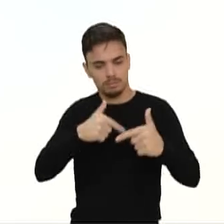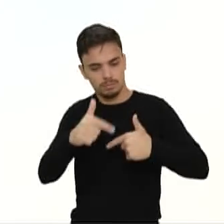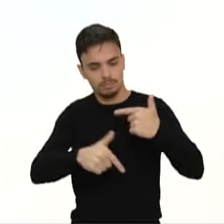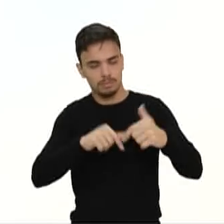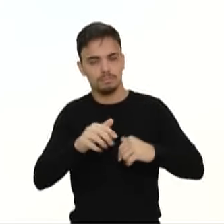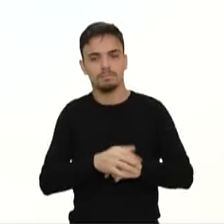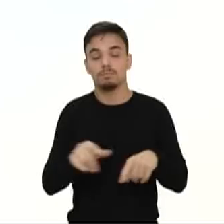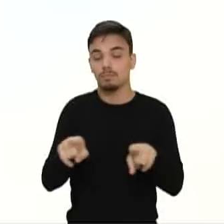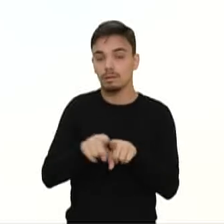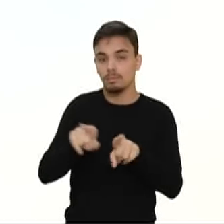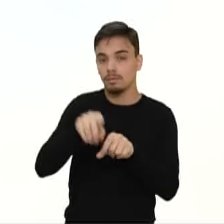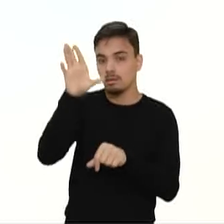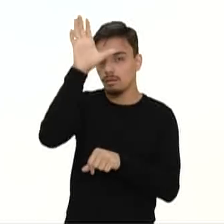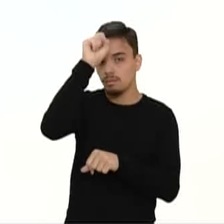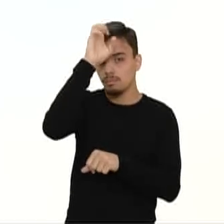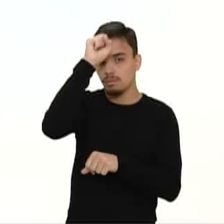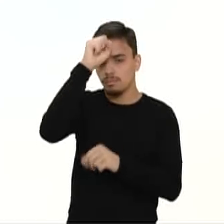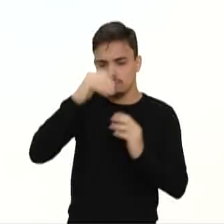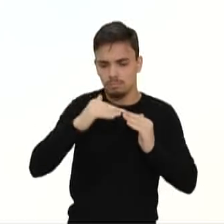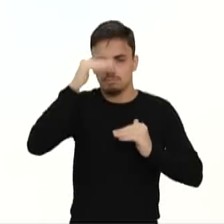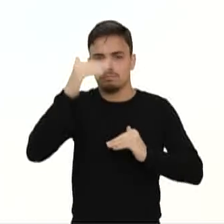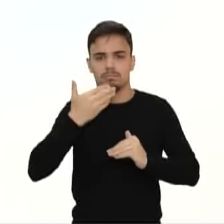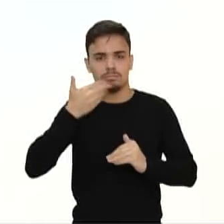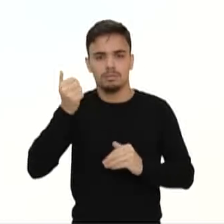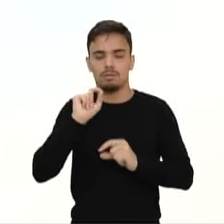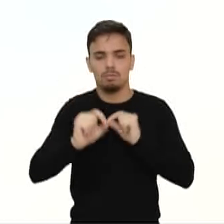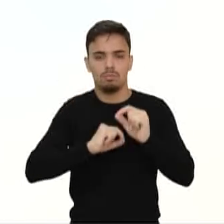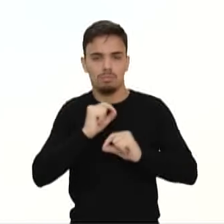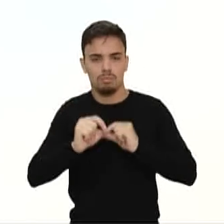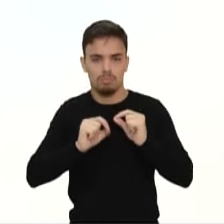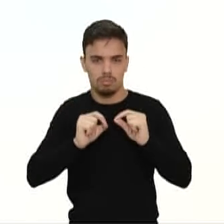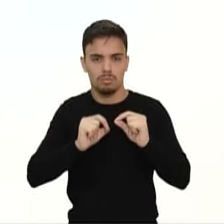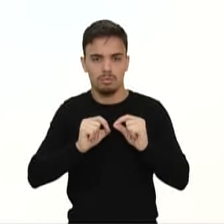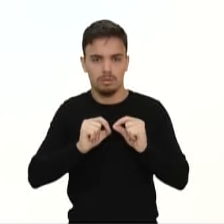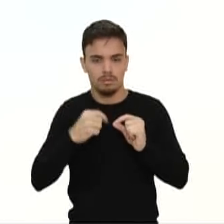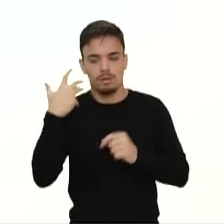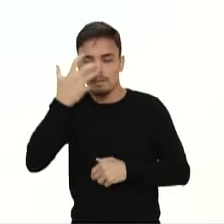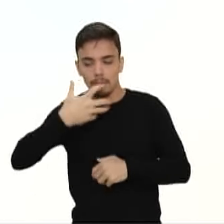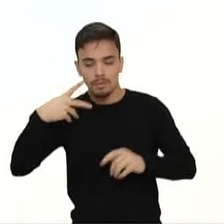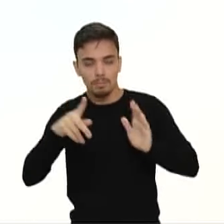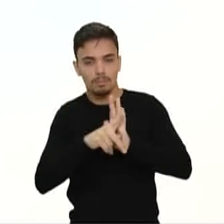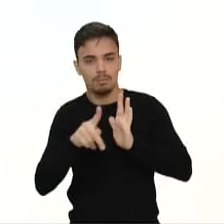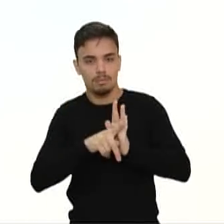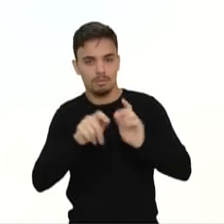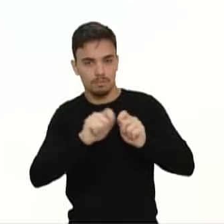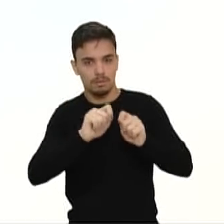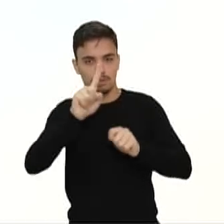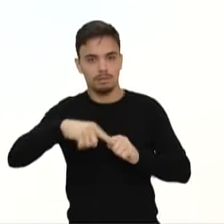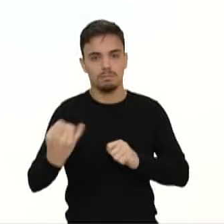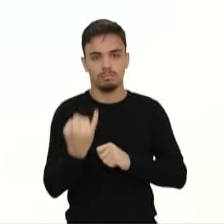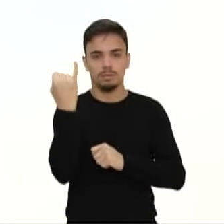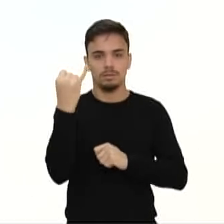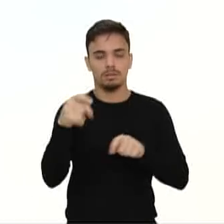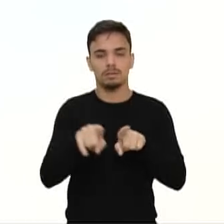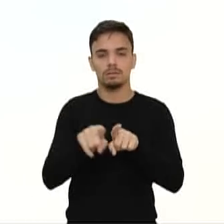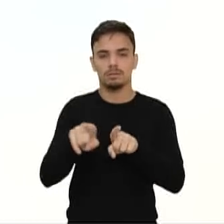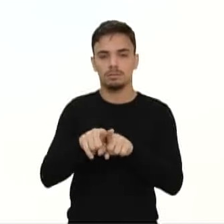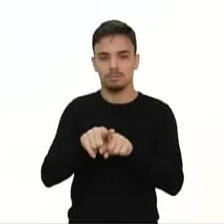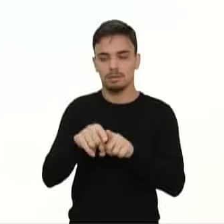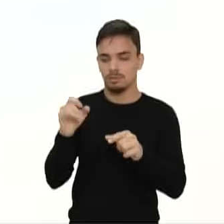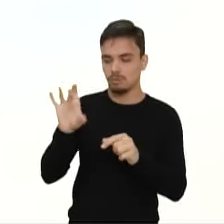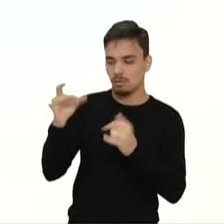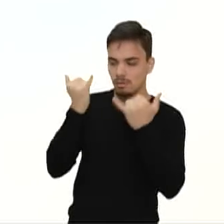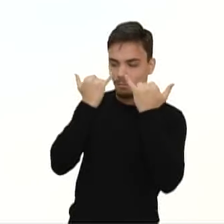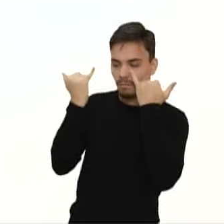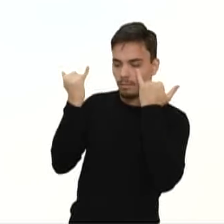do aprendizado ser mais efetivo, a paixão pelo que se faz é mais importante do que a mera informação